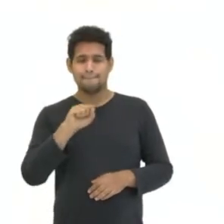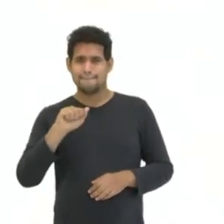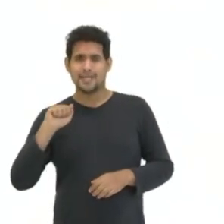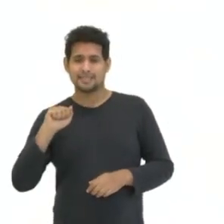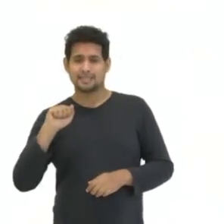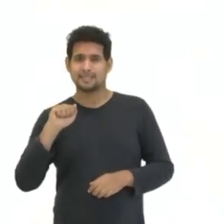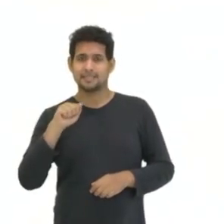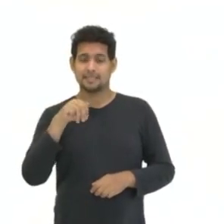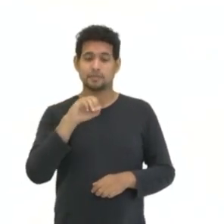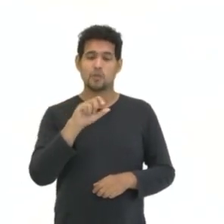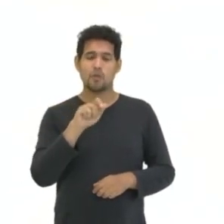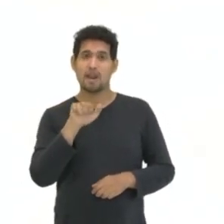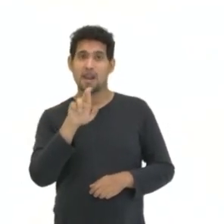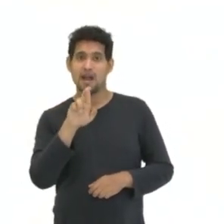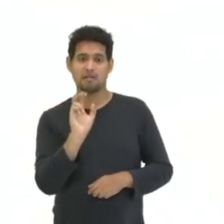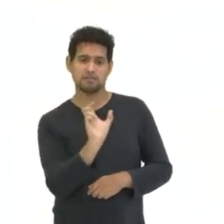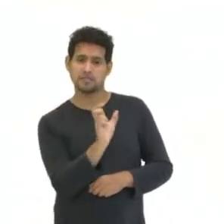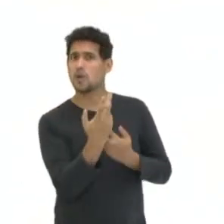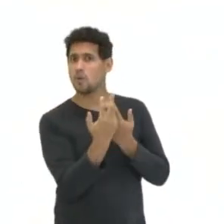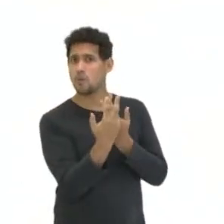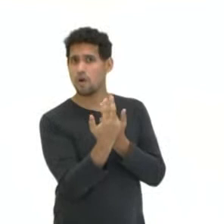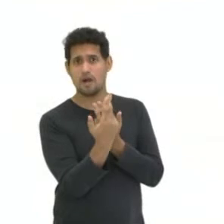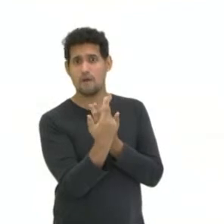fórmula molecular é a mesma.